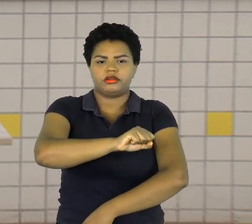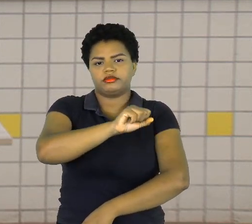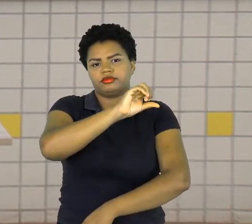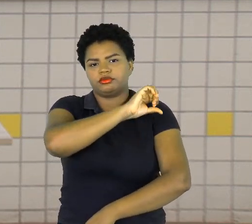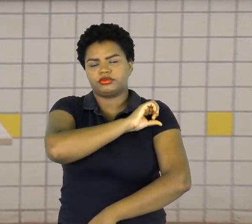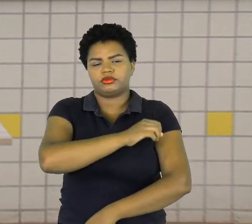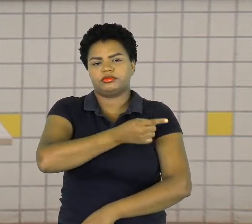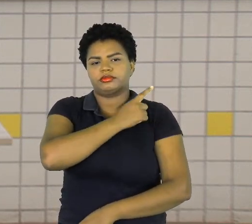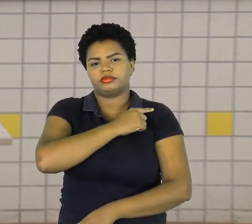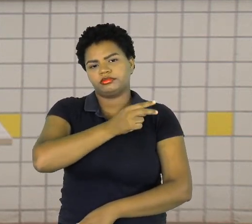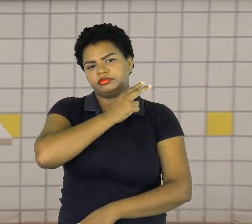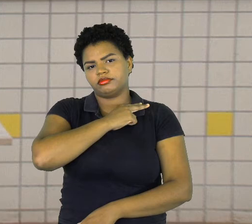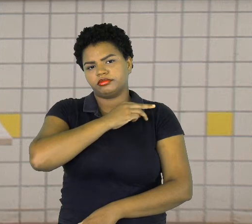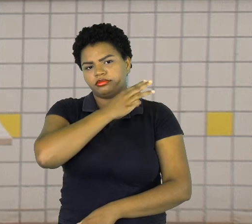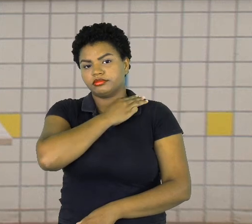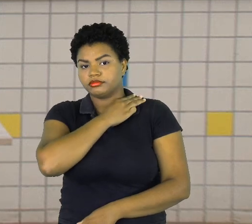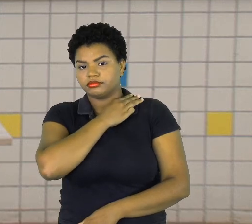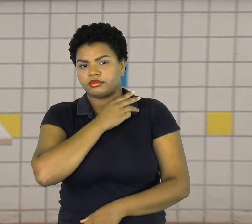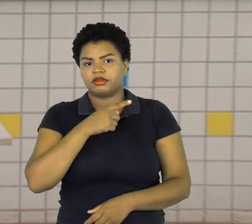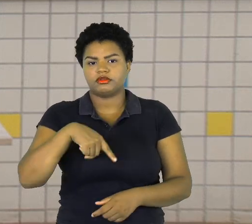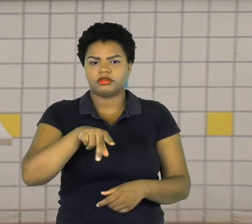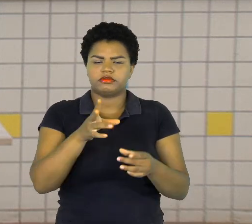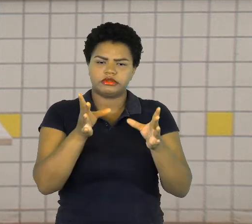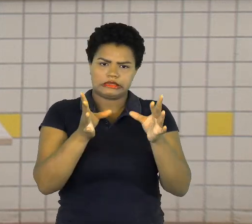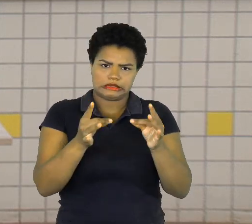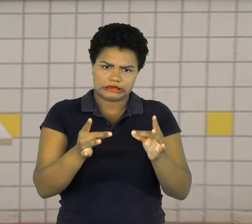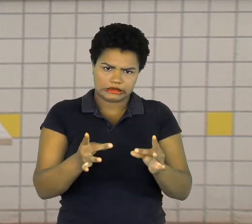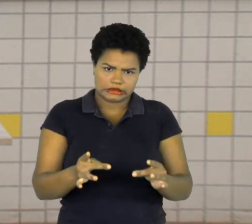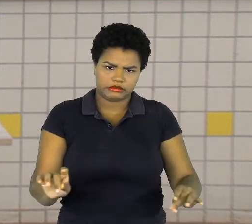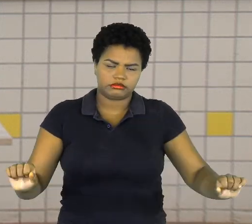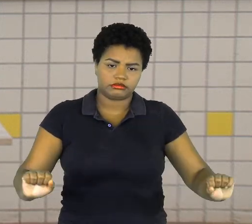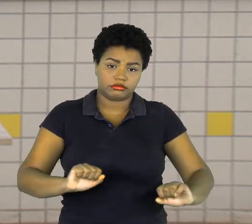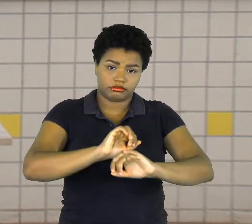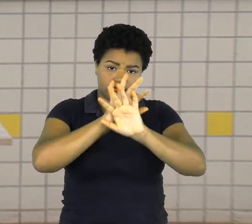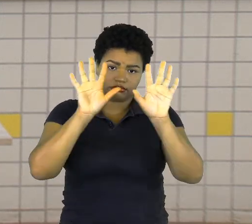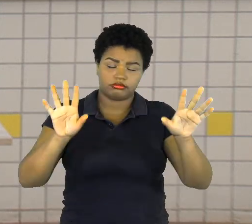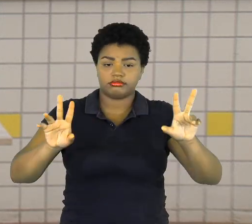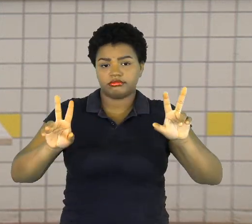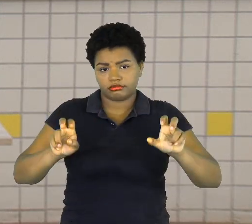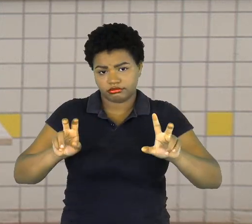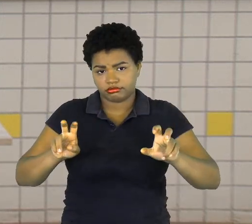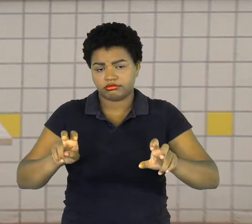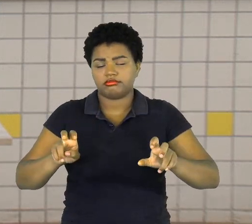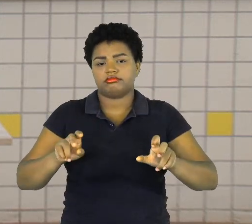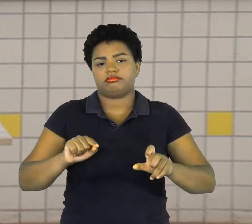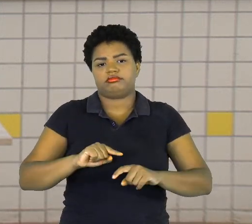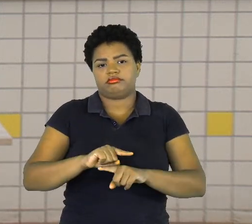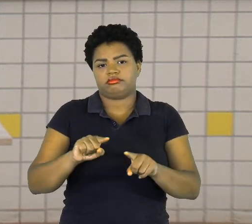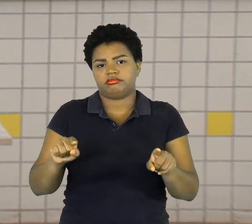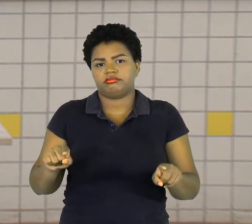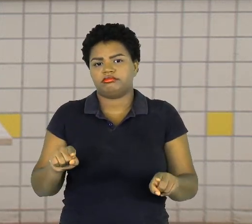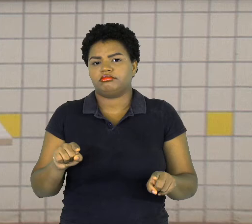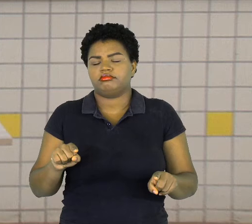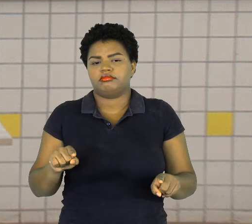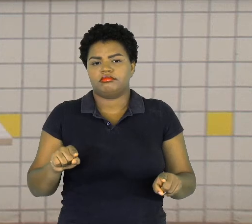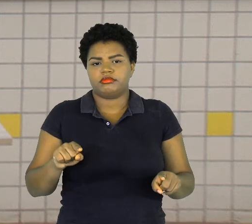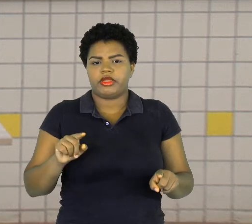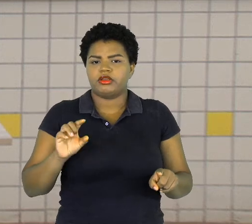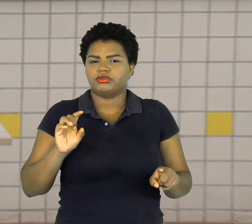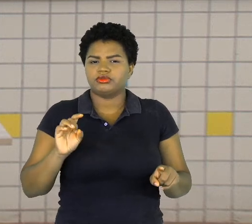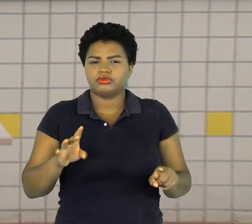médio. Vão estar destrinchando com maior clareza esse assunto, porque o 6º ano é apenas uma